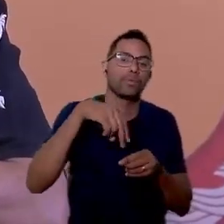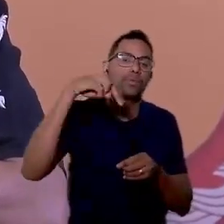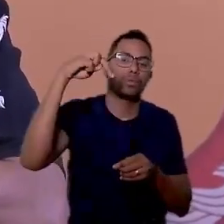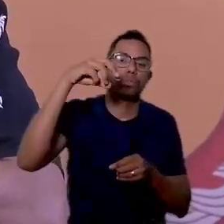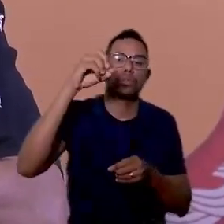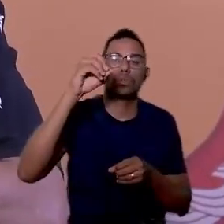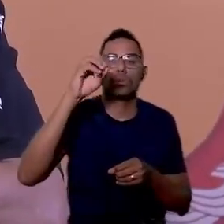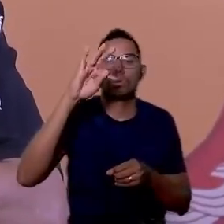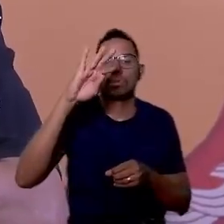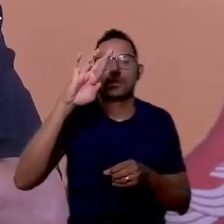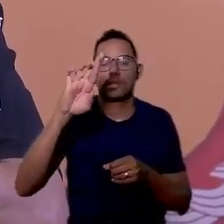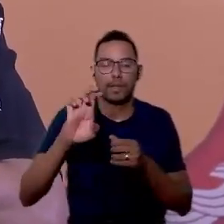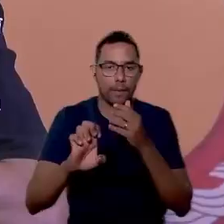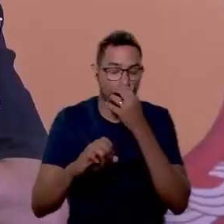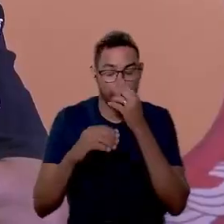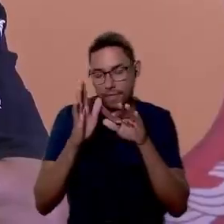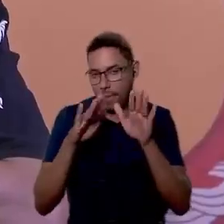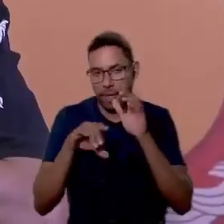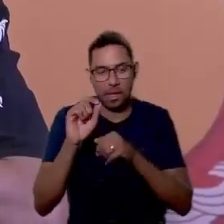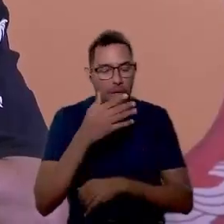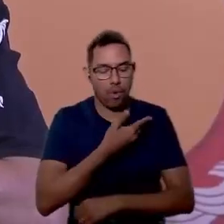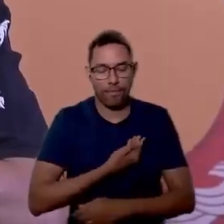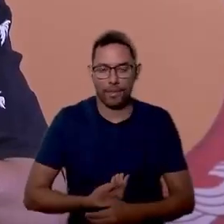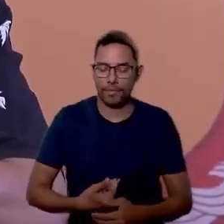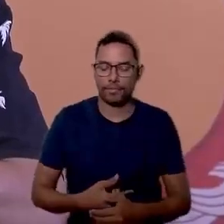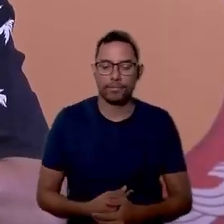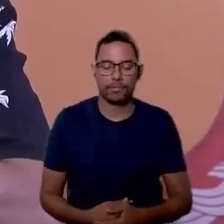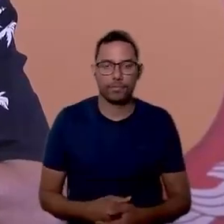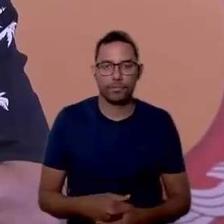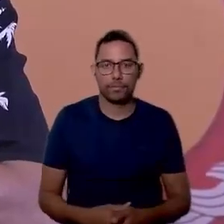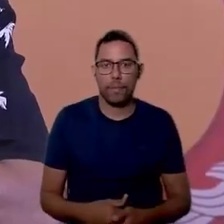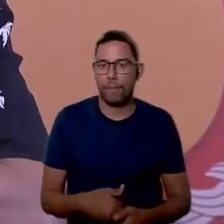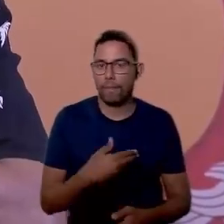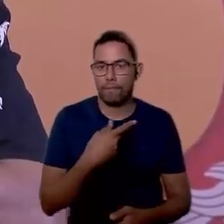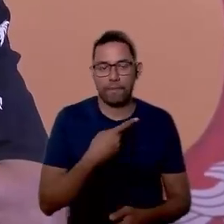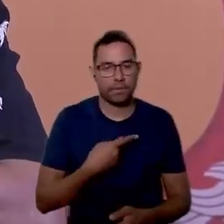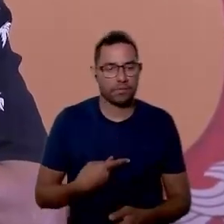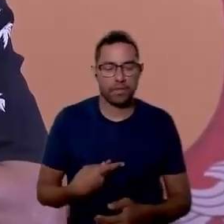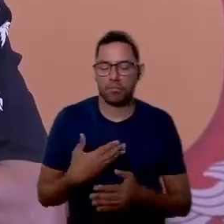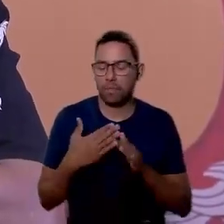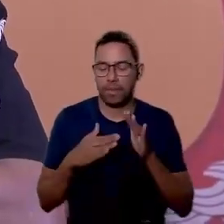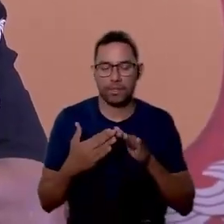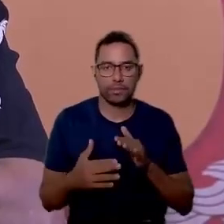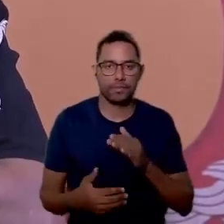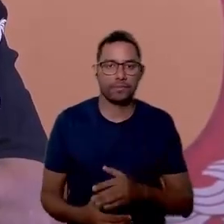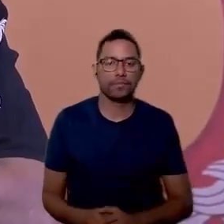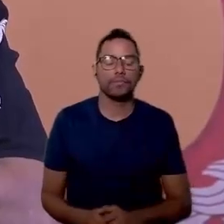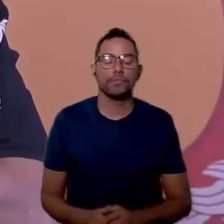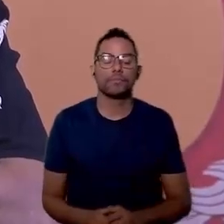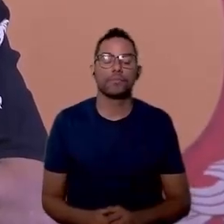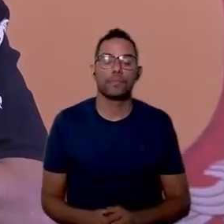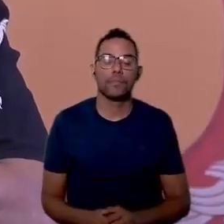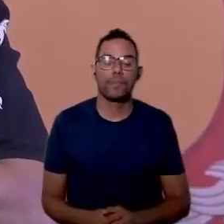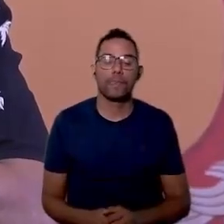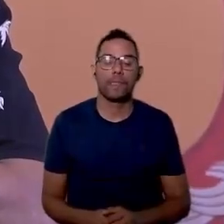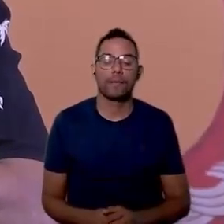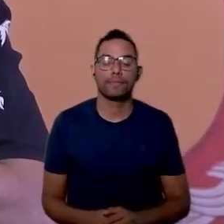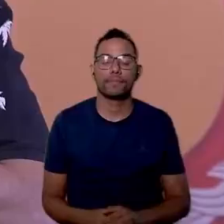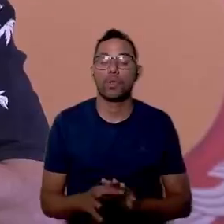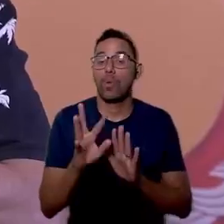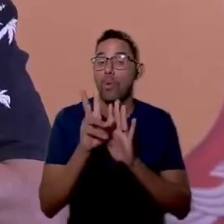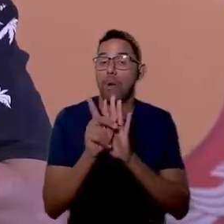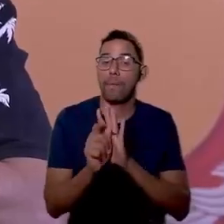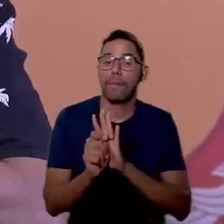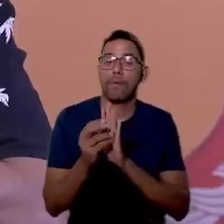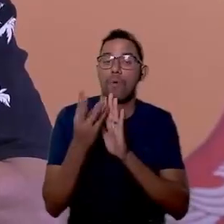ficar norte, nordeste, centro-oeste, até que isso se equilibre. Além disso, os programas que são mais transversais, como o programa Rouanet da